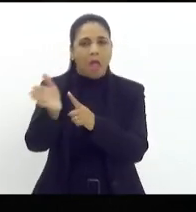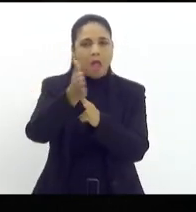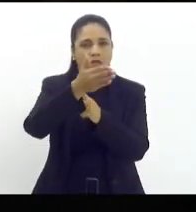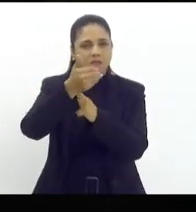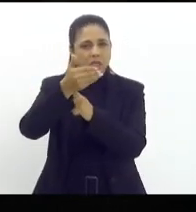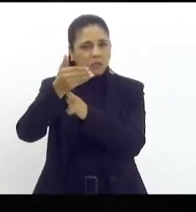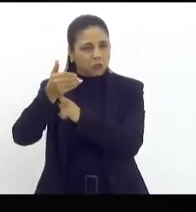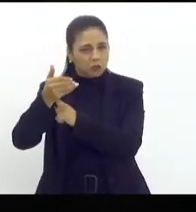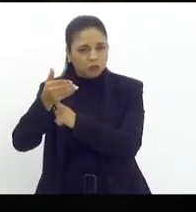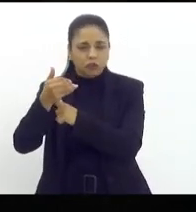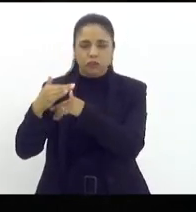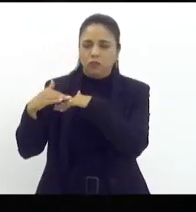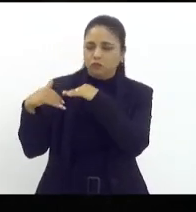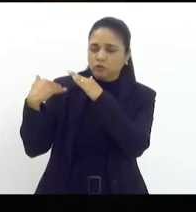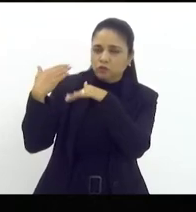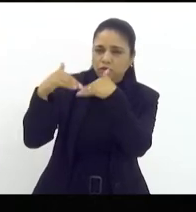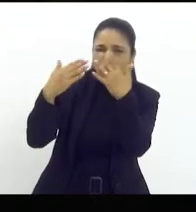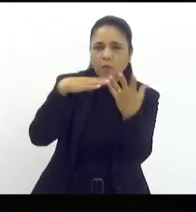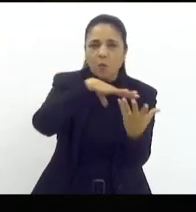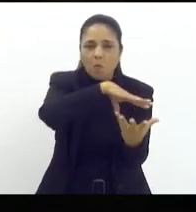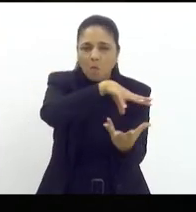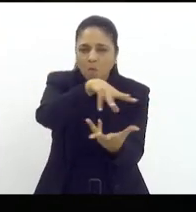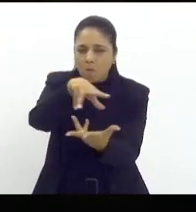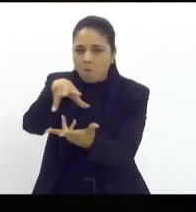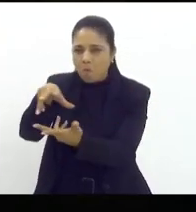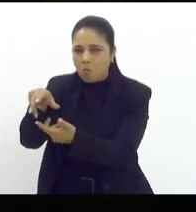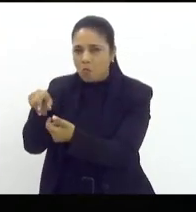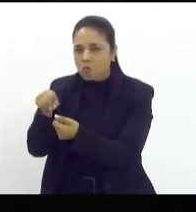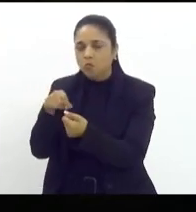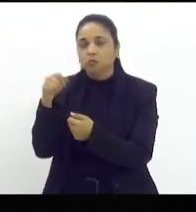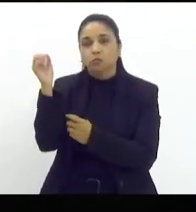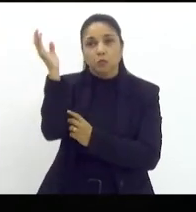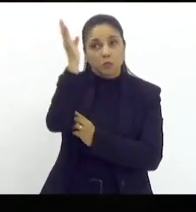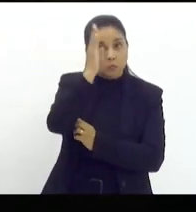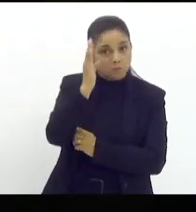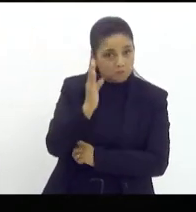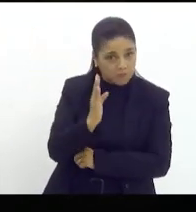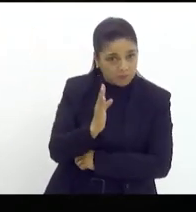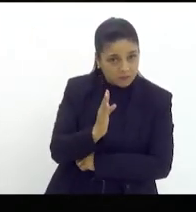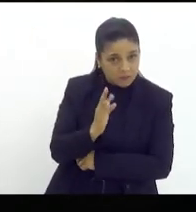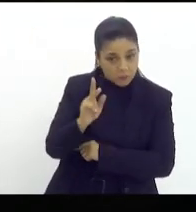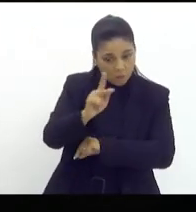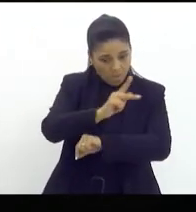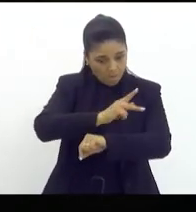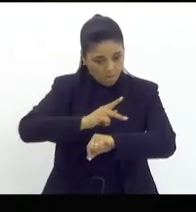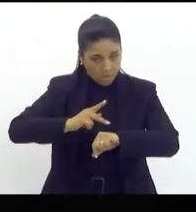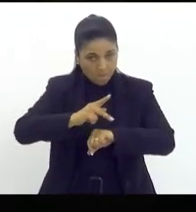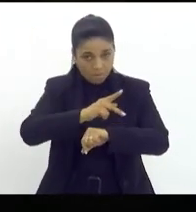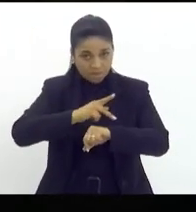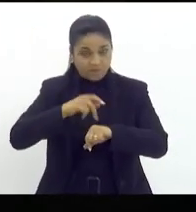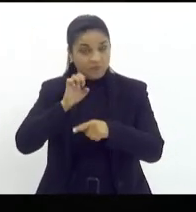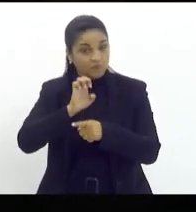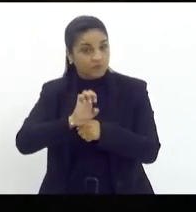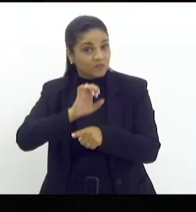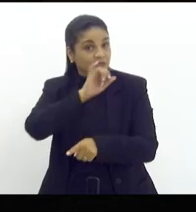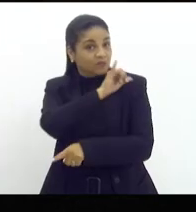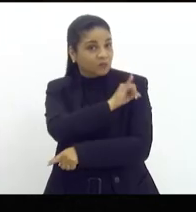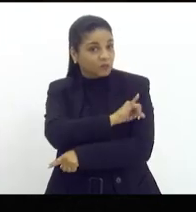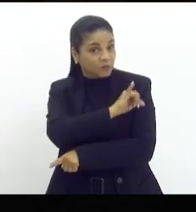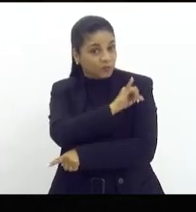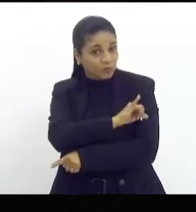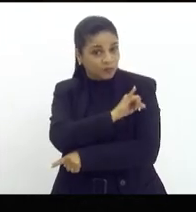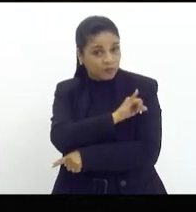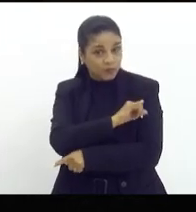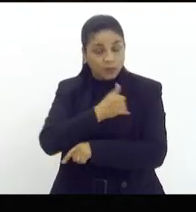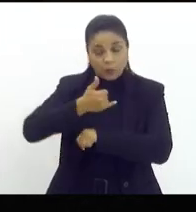desenvolvimento do mundo e do nosso país no estado do Rio de Janeiro e nas